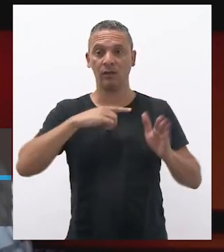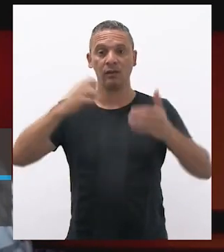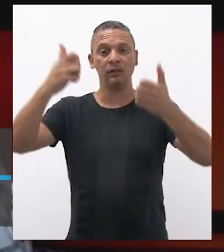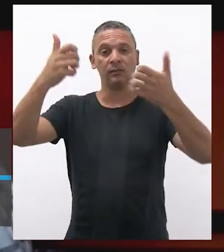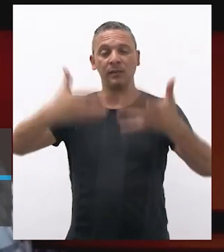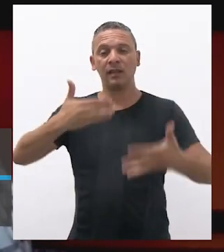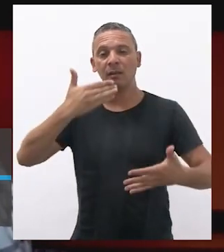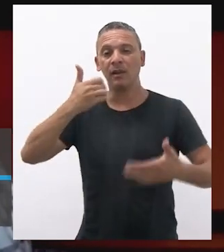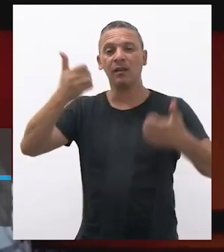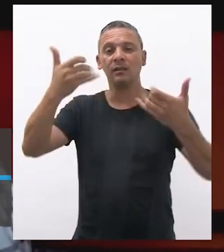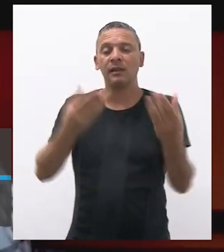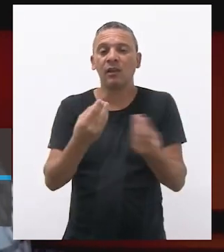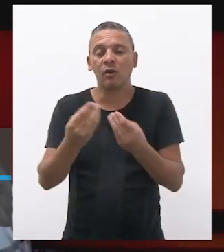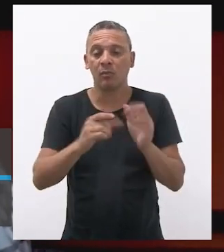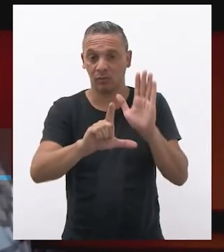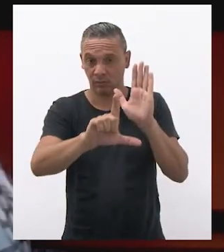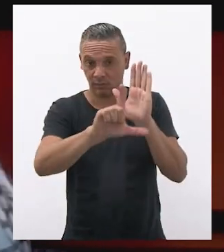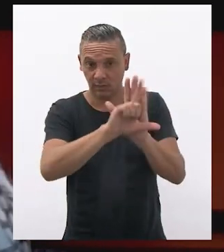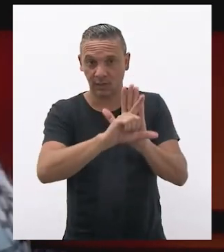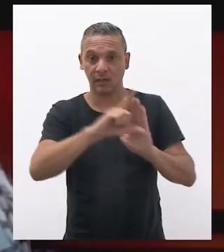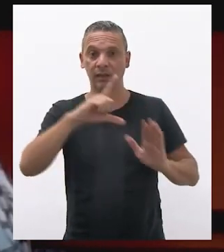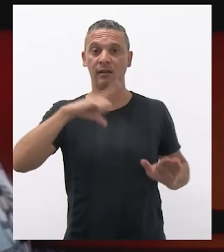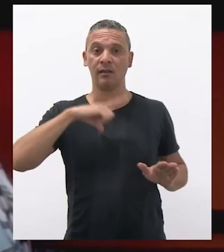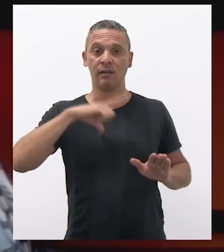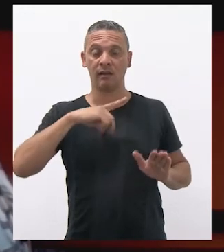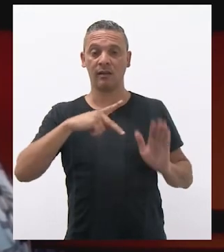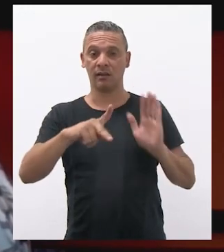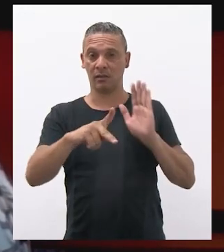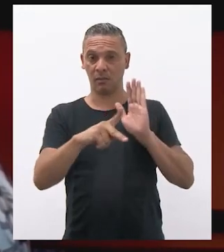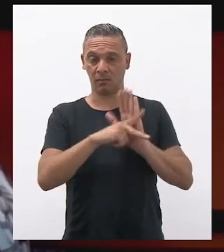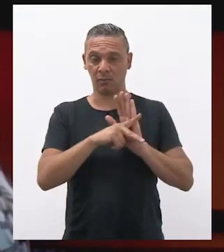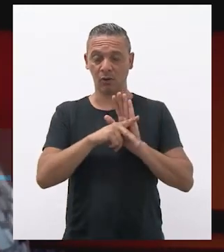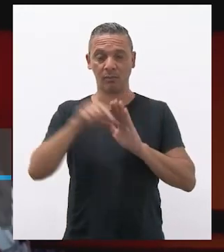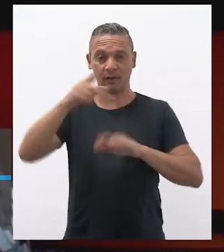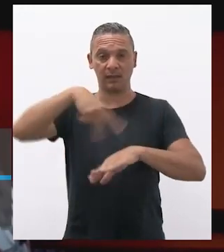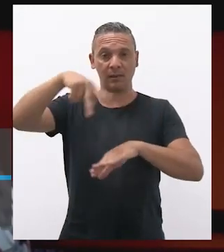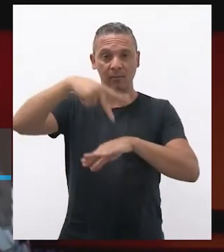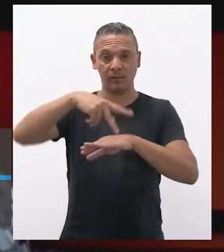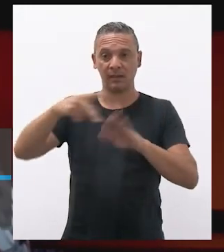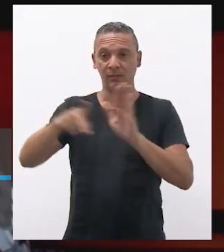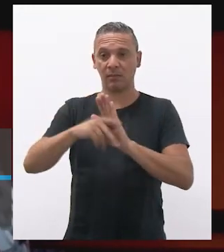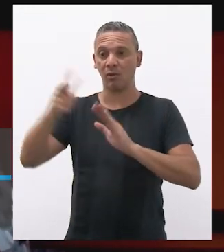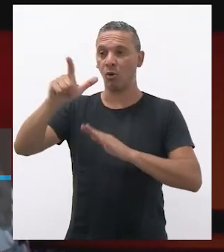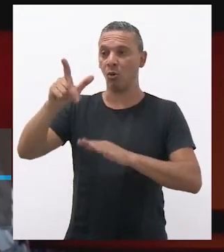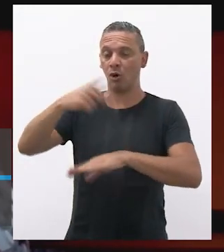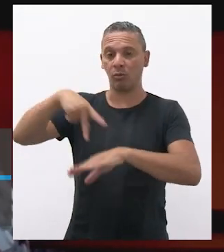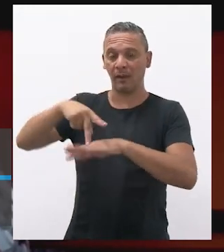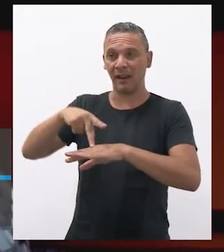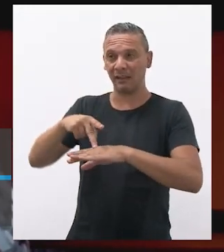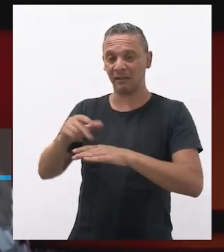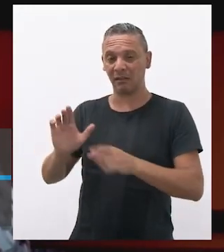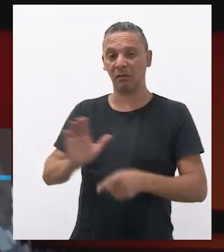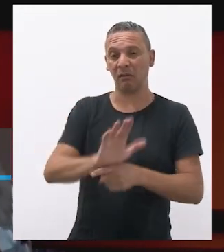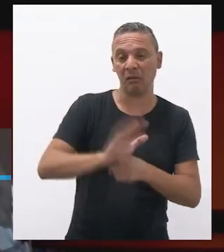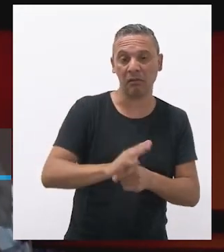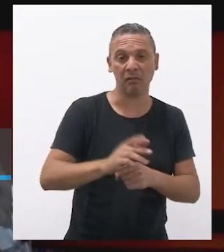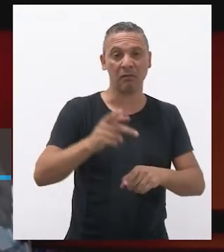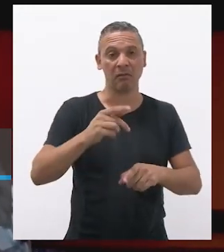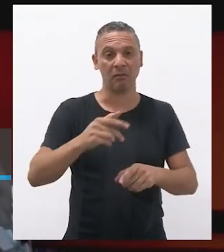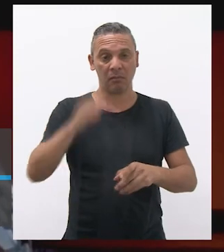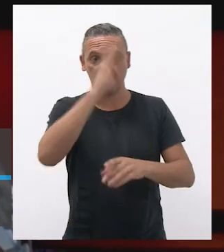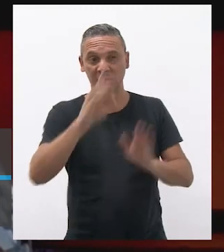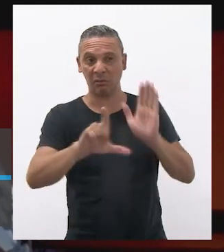com palmas, né? E temos algumas questões que já começam a chegar. Uma delas, eu acho que